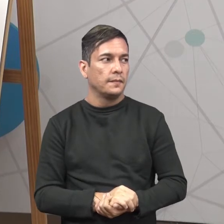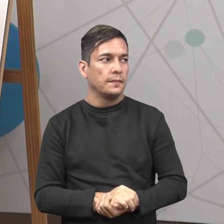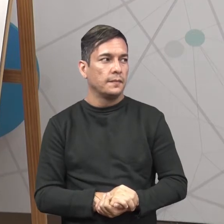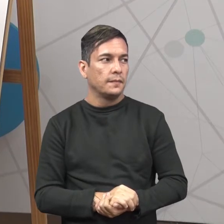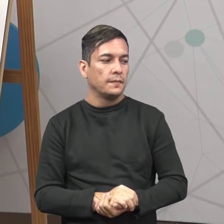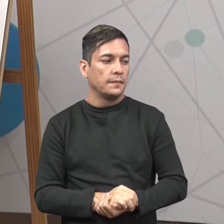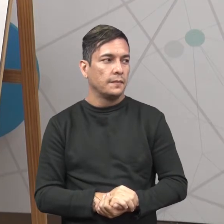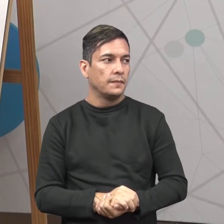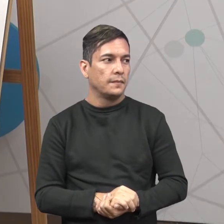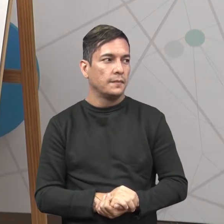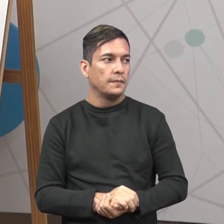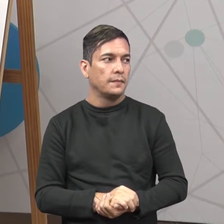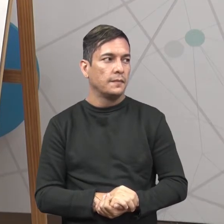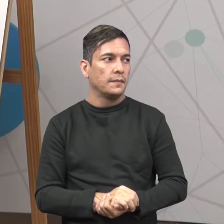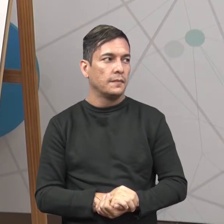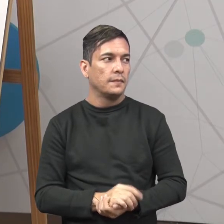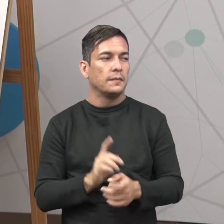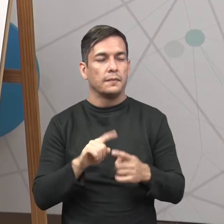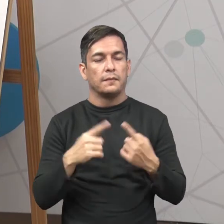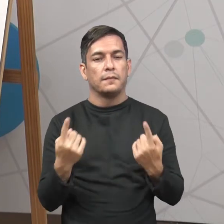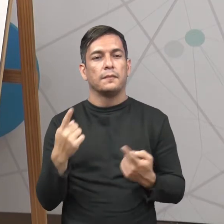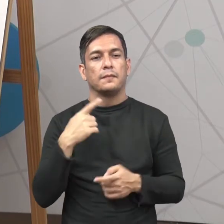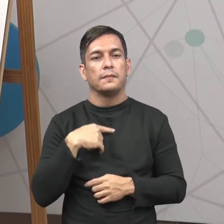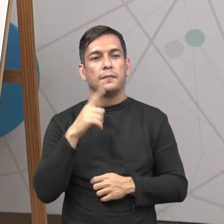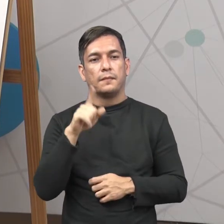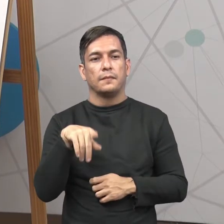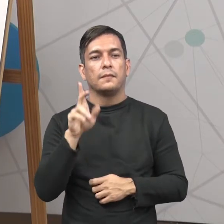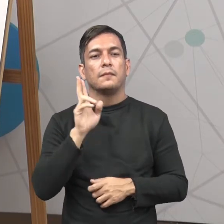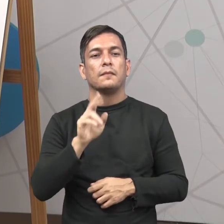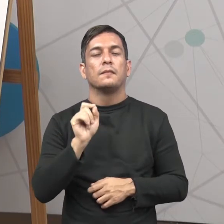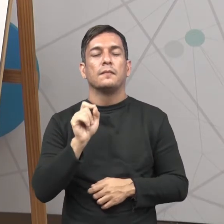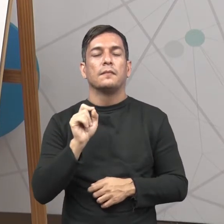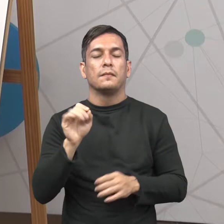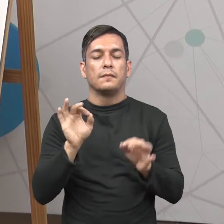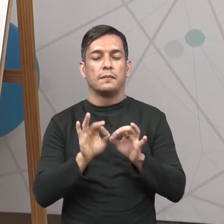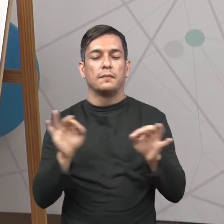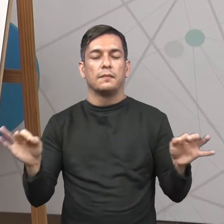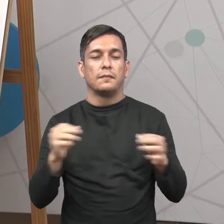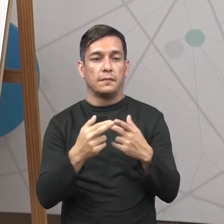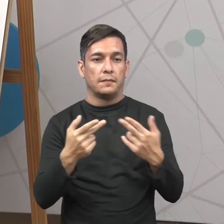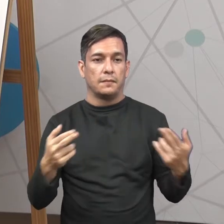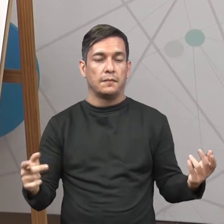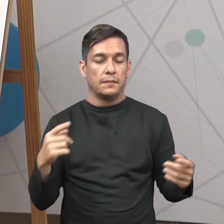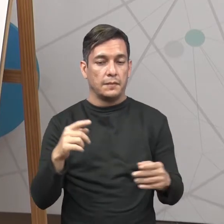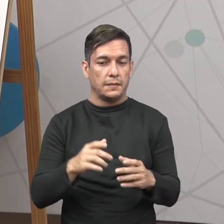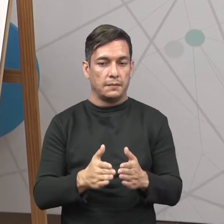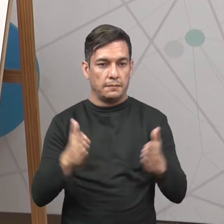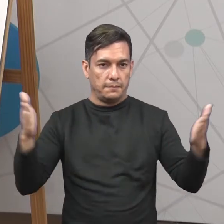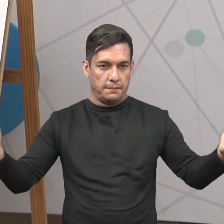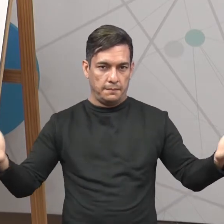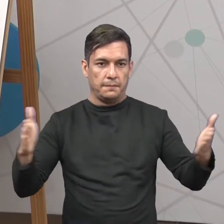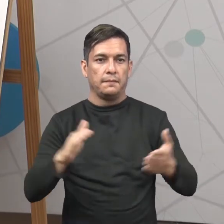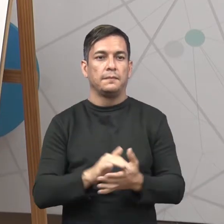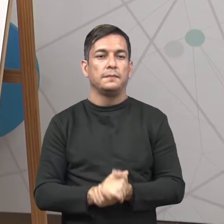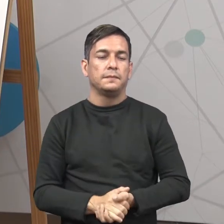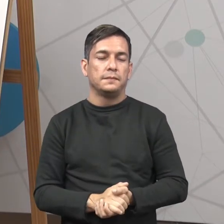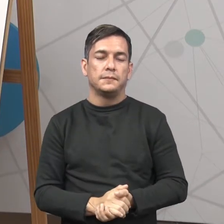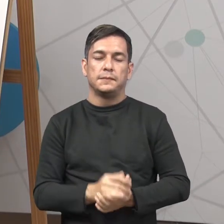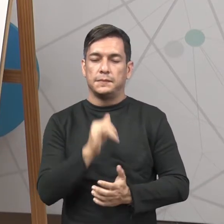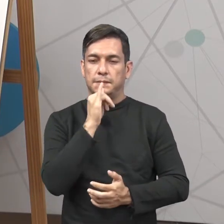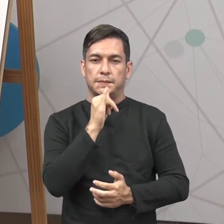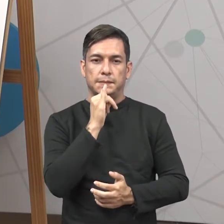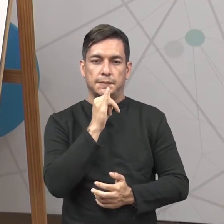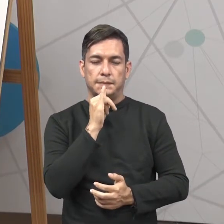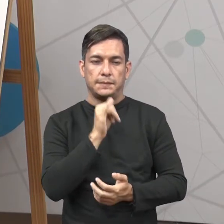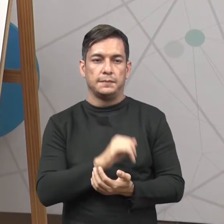Só que a trena é um instrumento de medida para medir coisas maiores. Por exemplo,